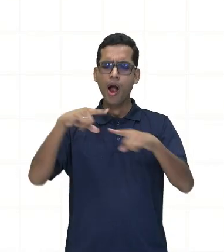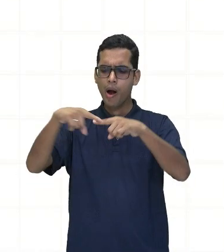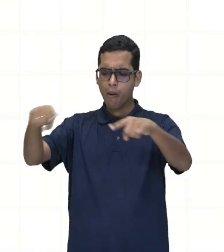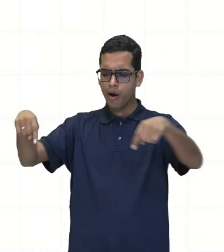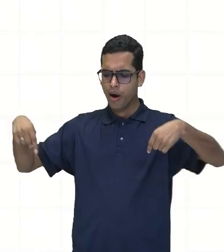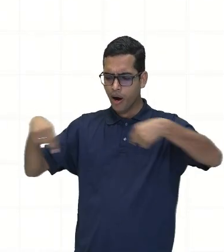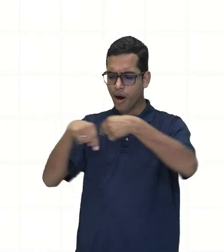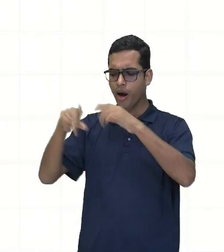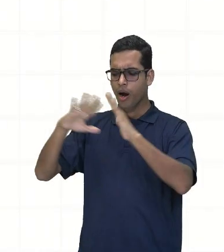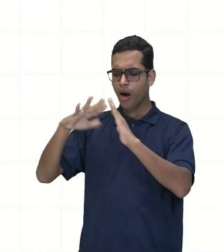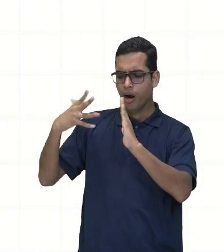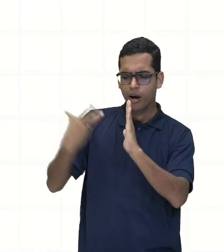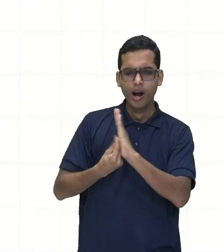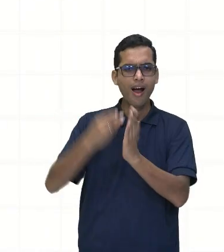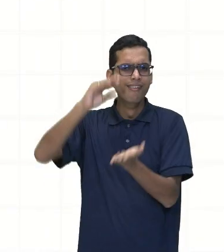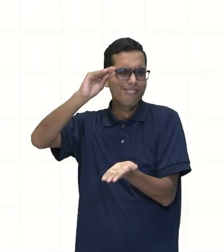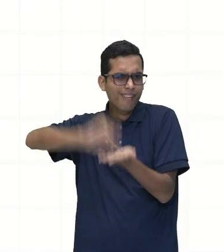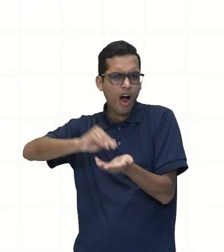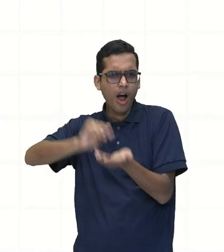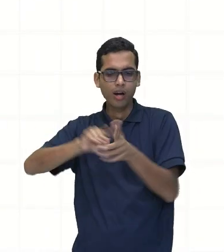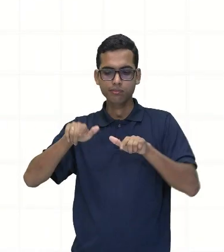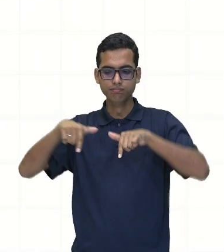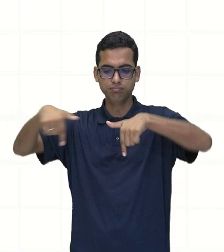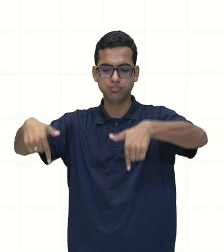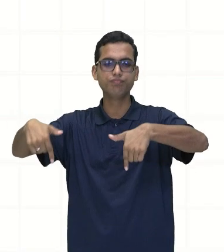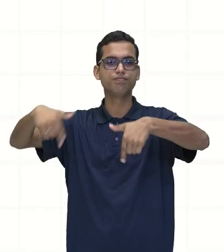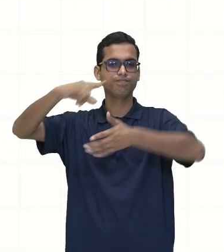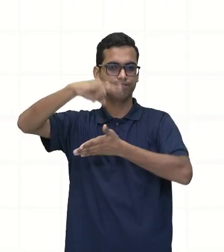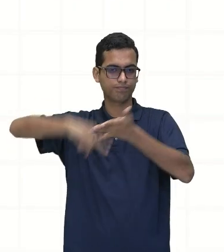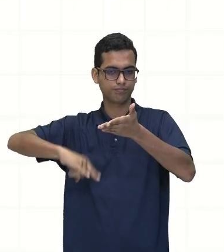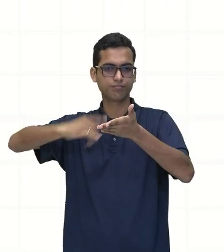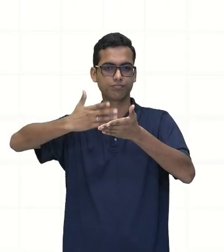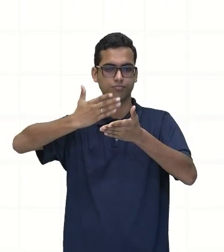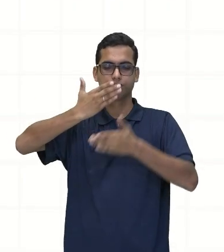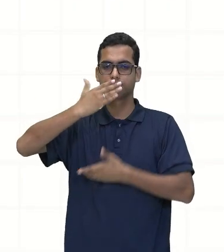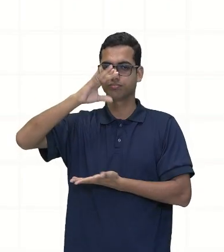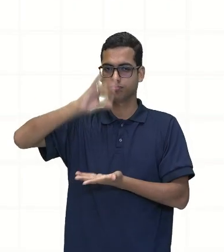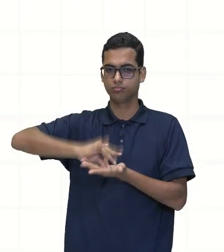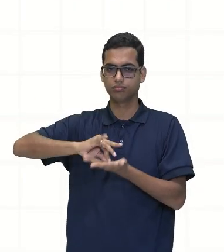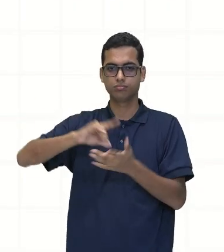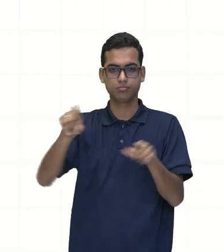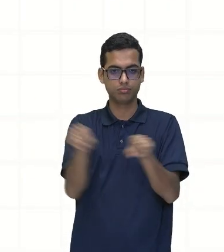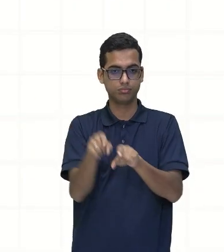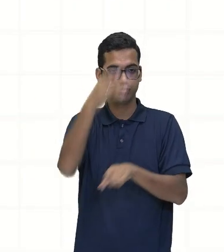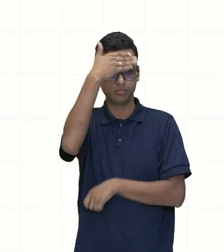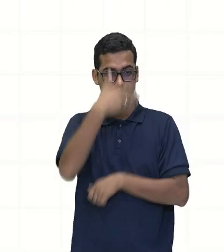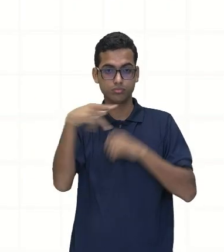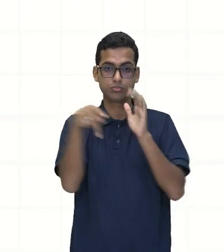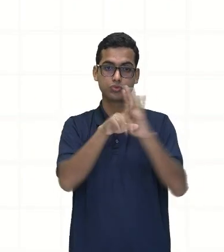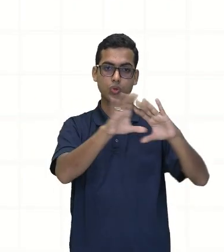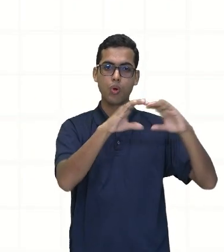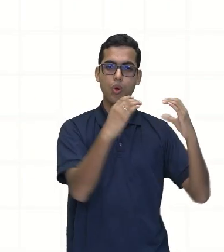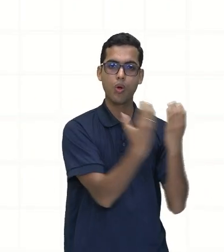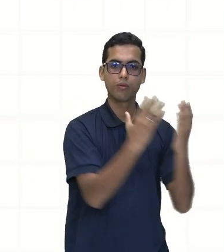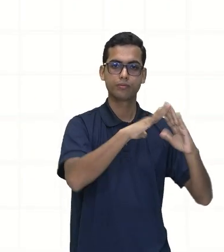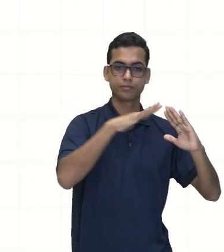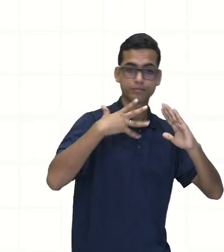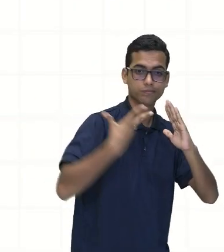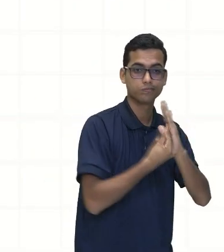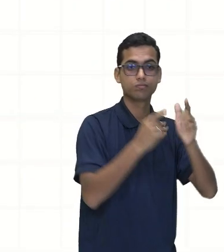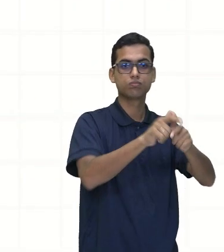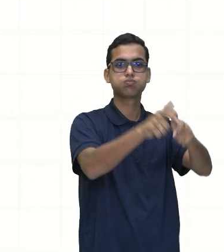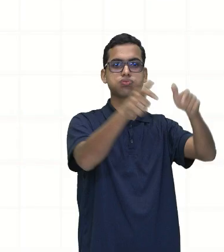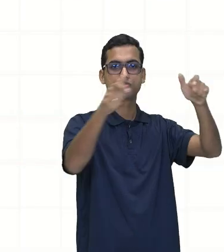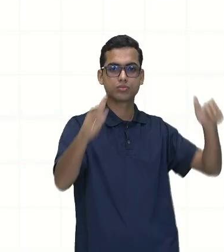população quilombola, com relação aí à maioria das comunidades quilombolas, ela vive em terras que não foram